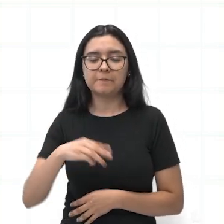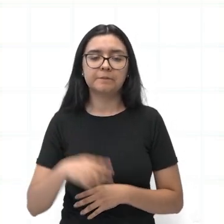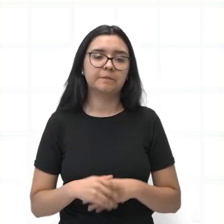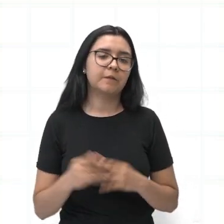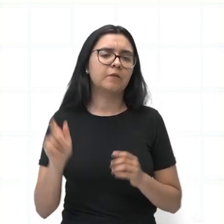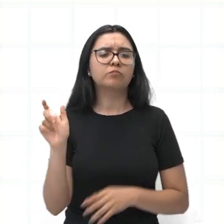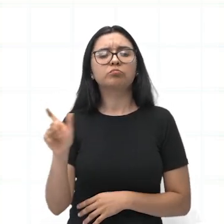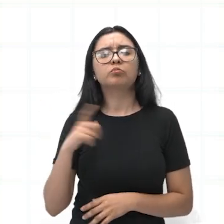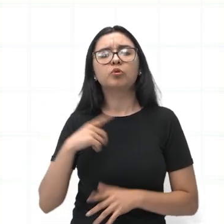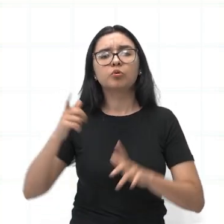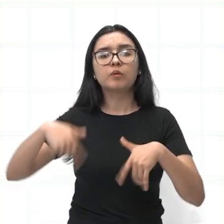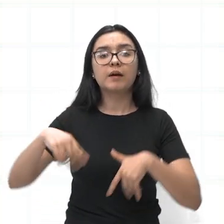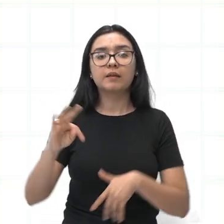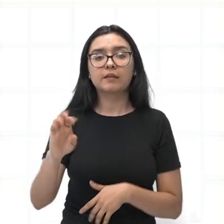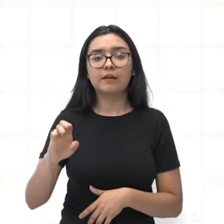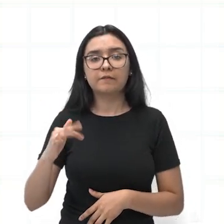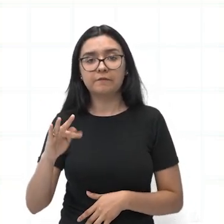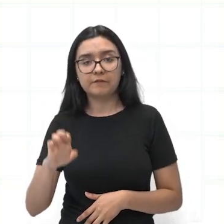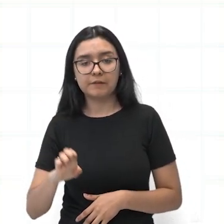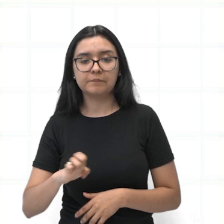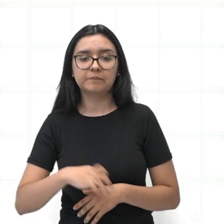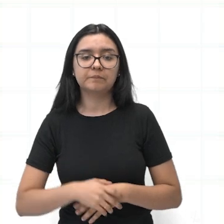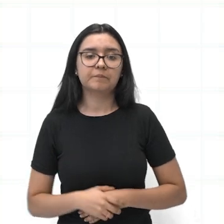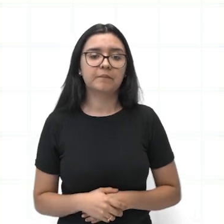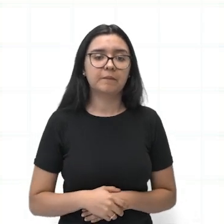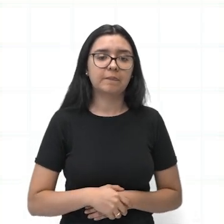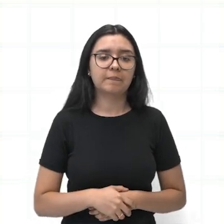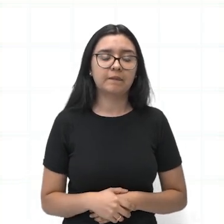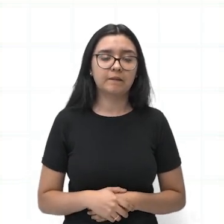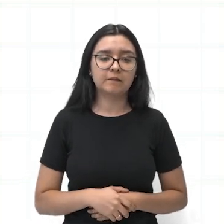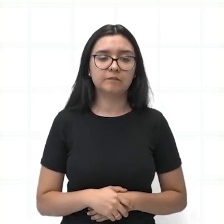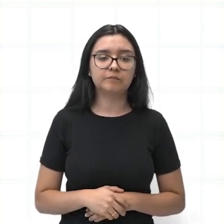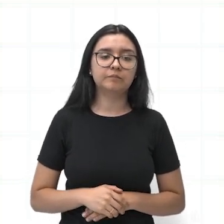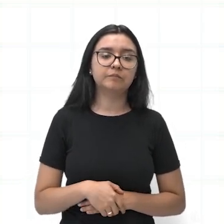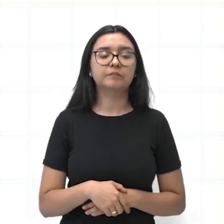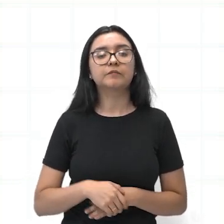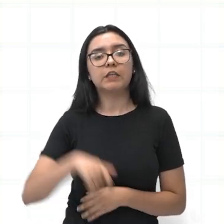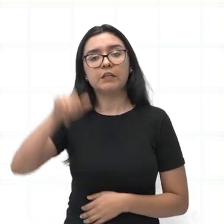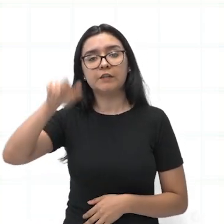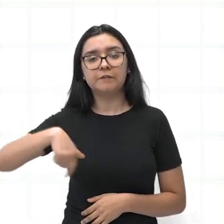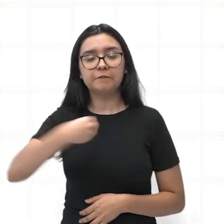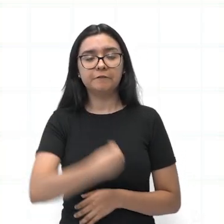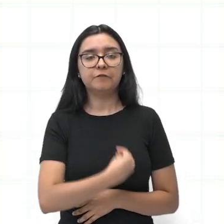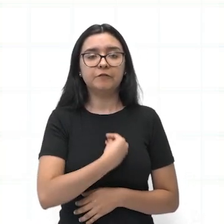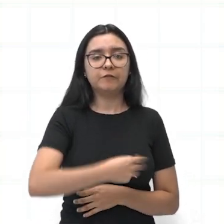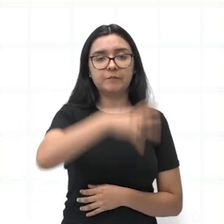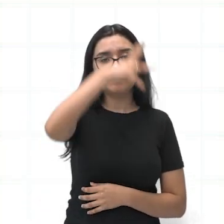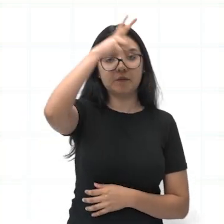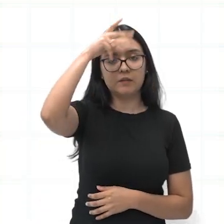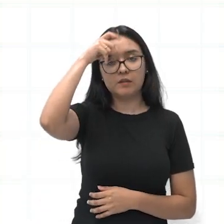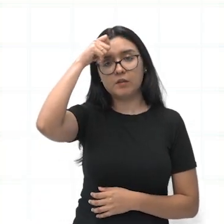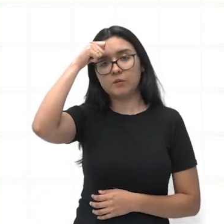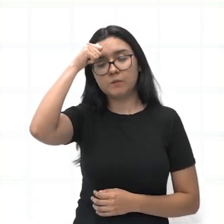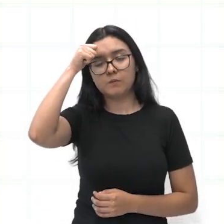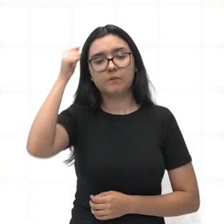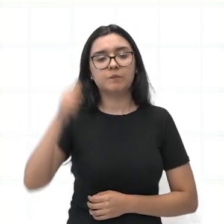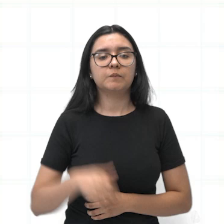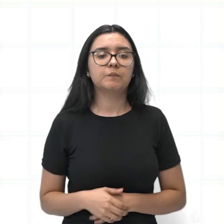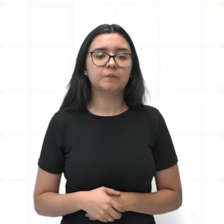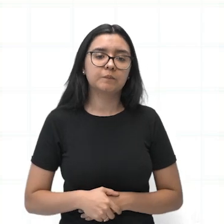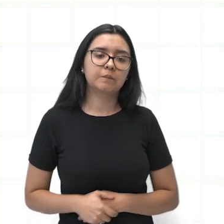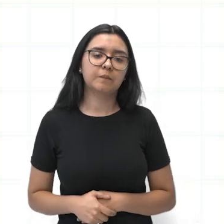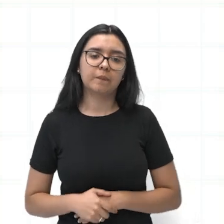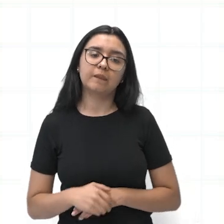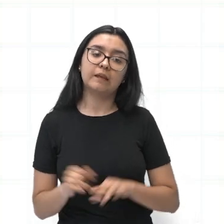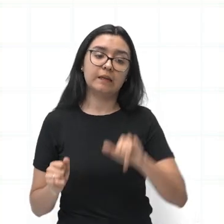Tefé aqui. He lives in Tefé. Ele mora em Manaus. He lives in Manaus. Esse in é sempre antes do nome